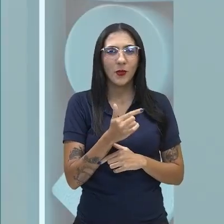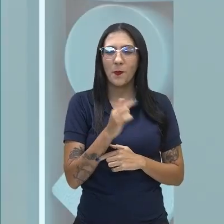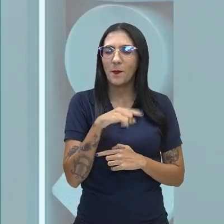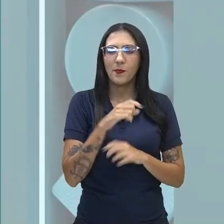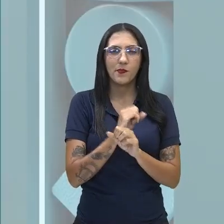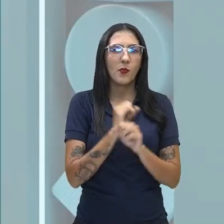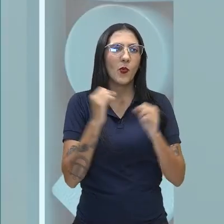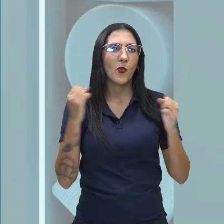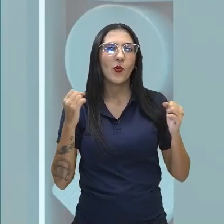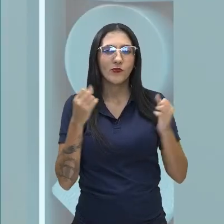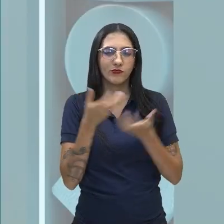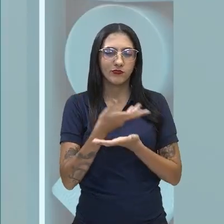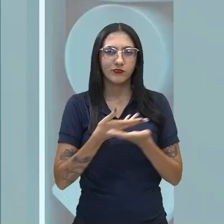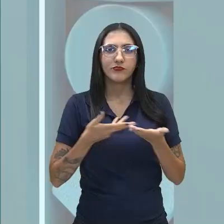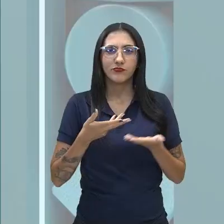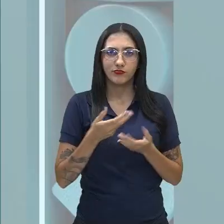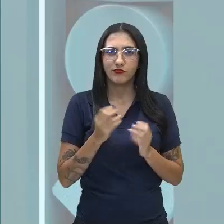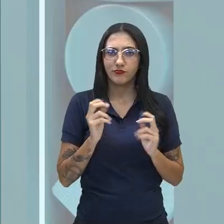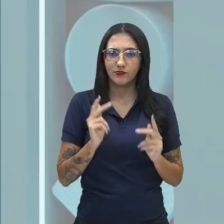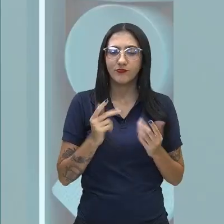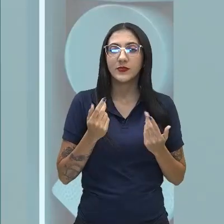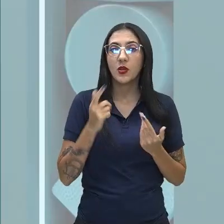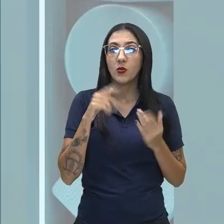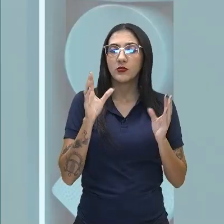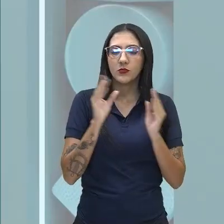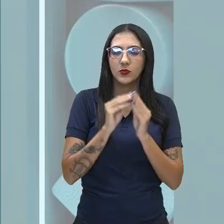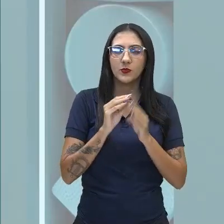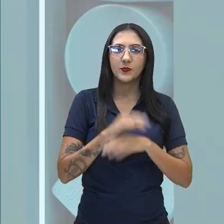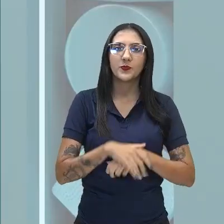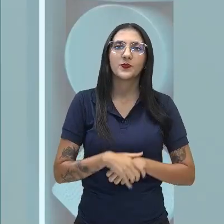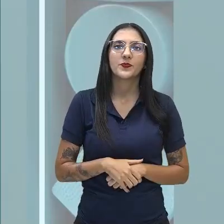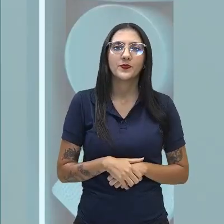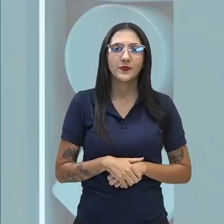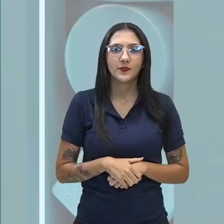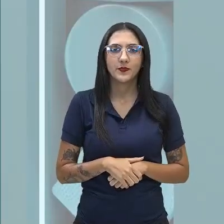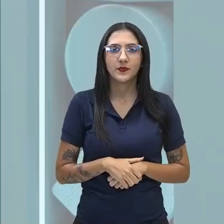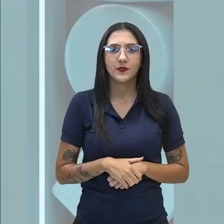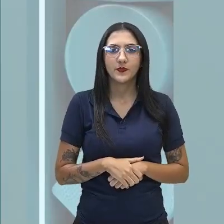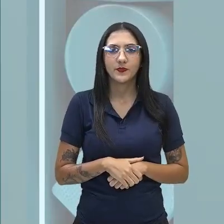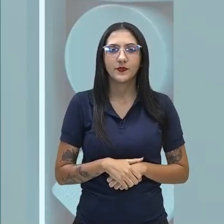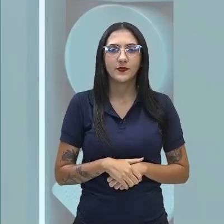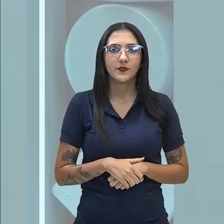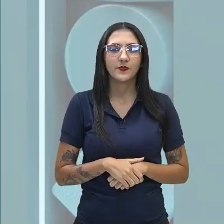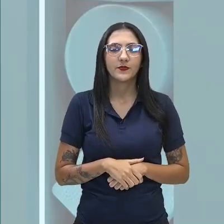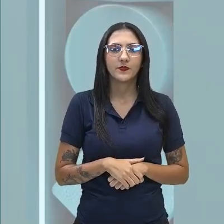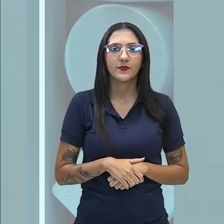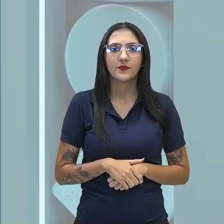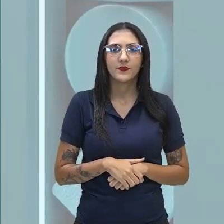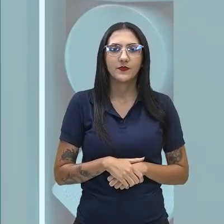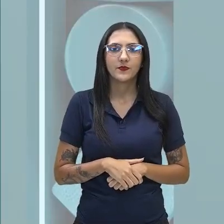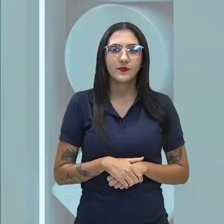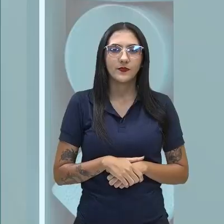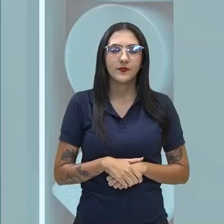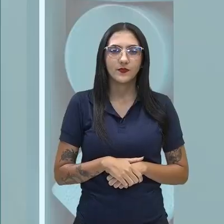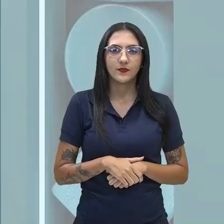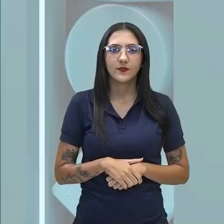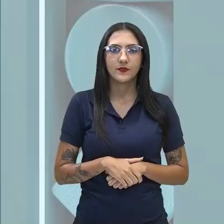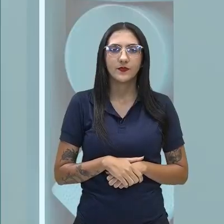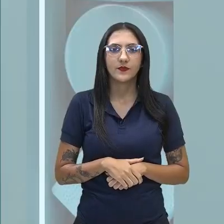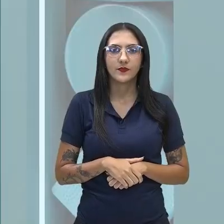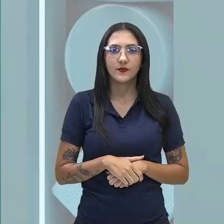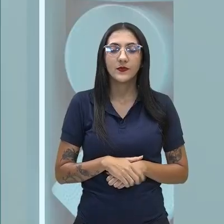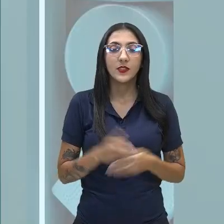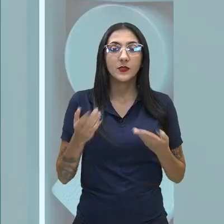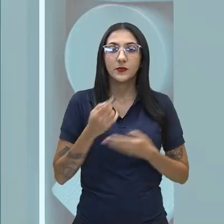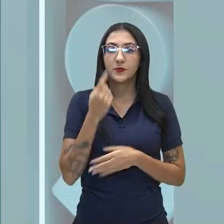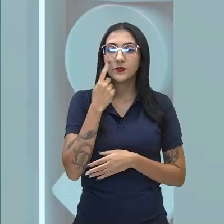de se conviver em sociedade. Então, isso é a linguagem. Então, a outra forma de você entender é exatamente o primeiro conceito